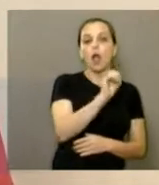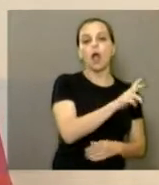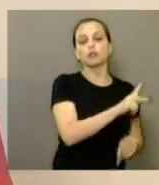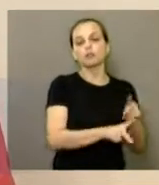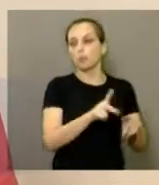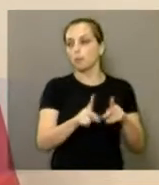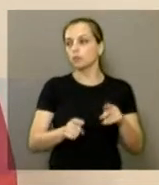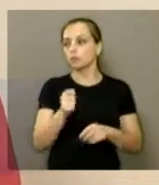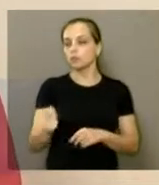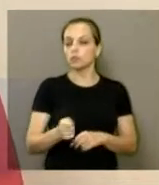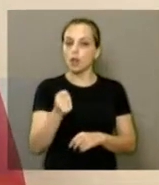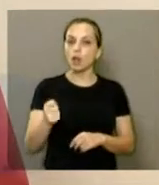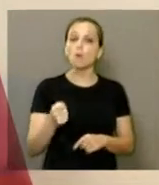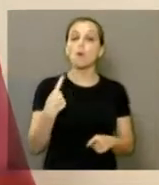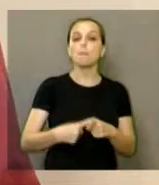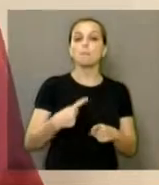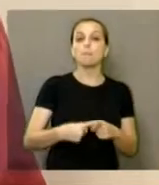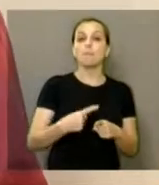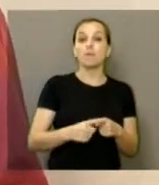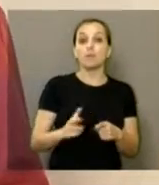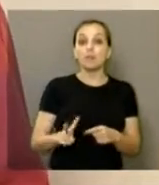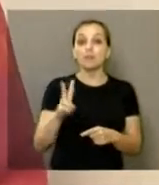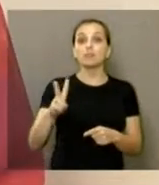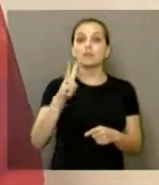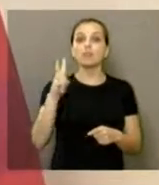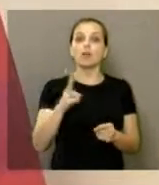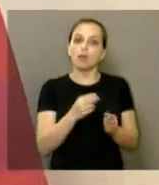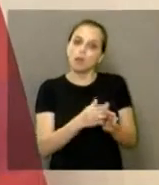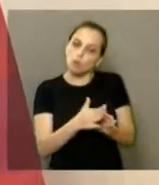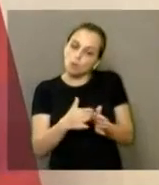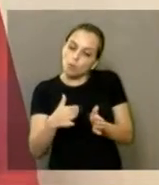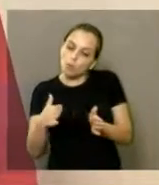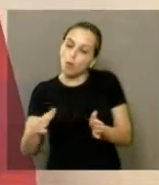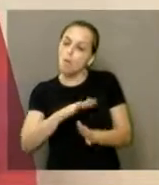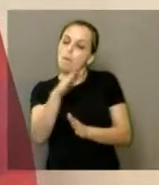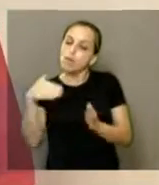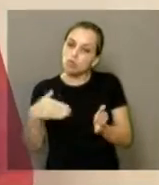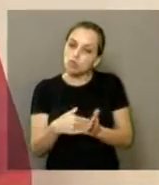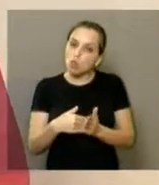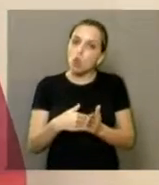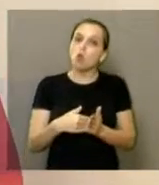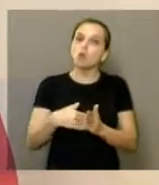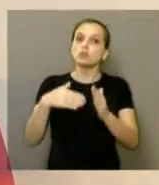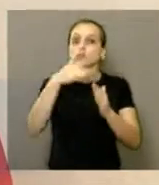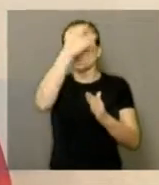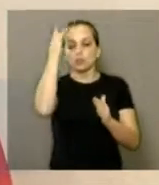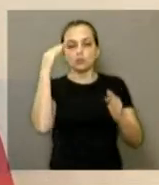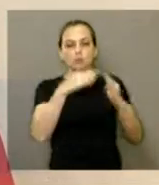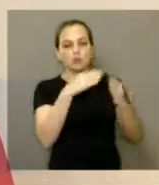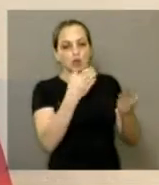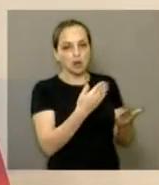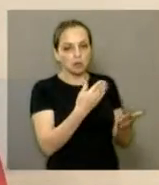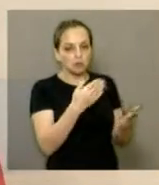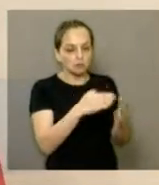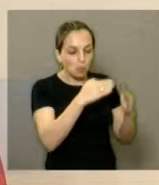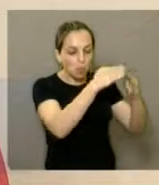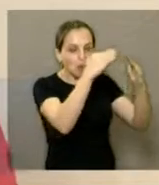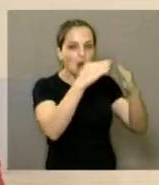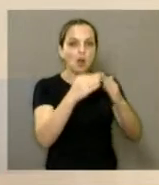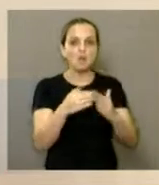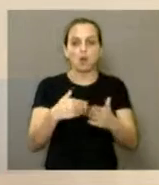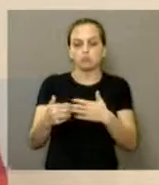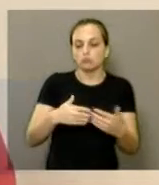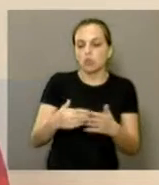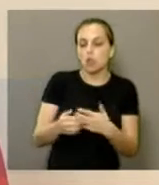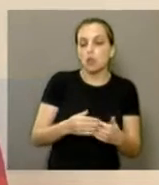cobrança ela era linear, era R$ 51,00 para todos os moradores, independente do bairro, viu, Buchechinho? Independente da quantidade